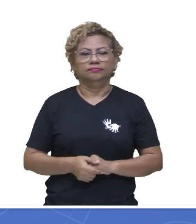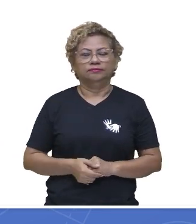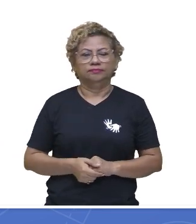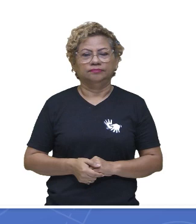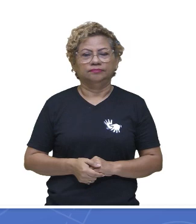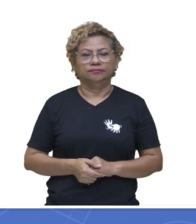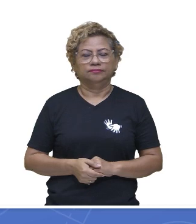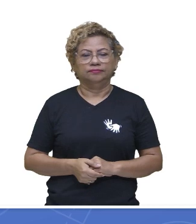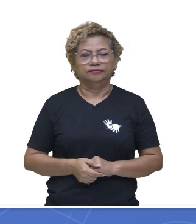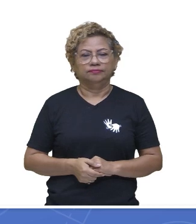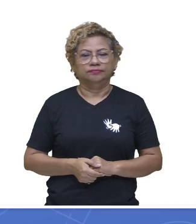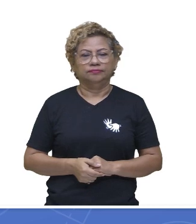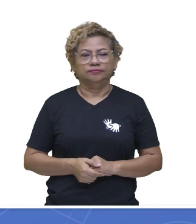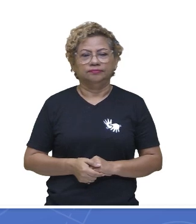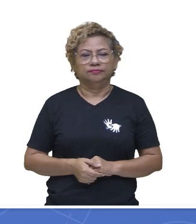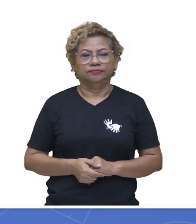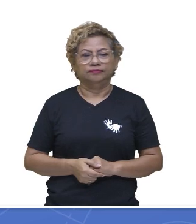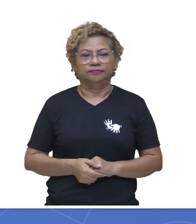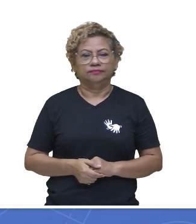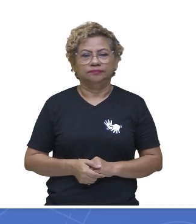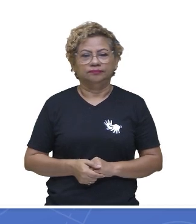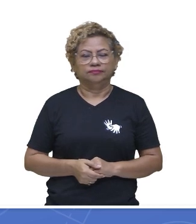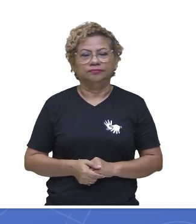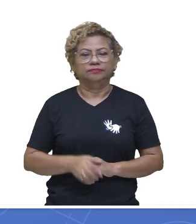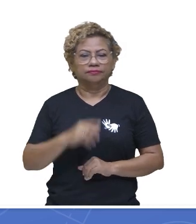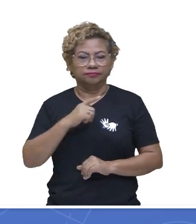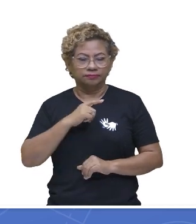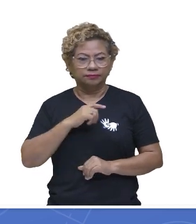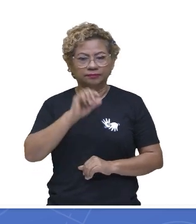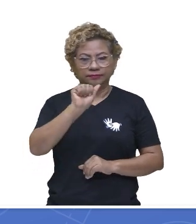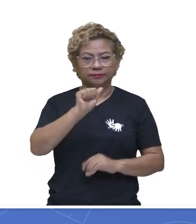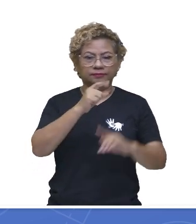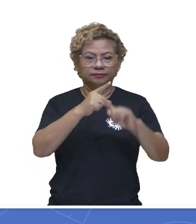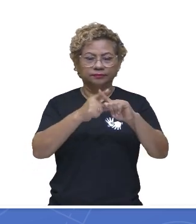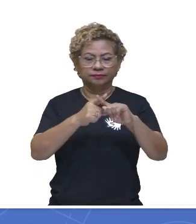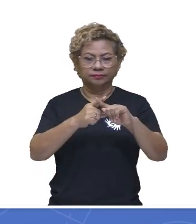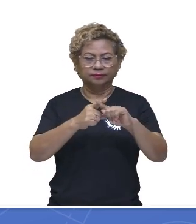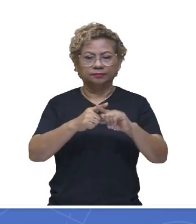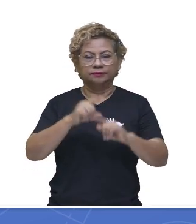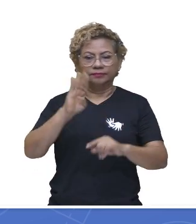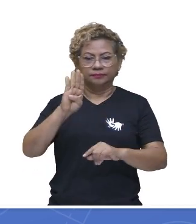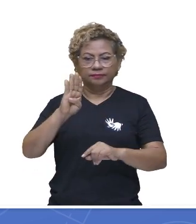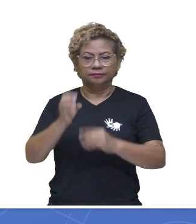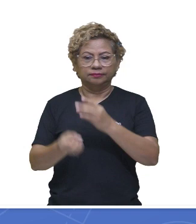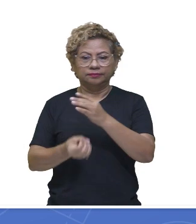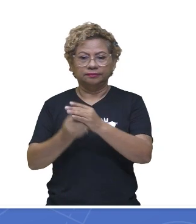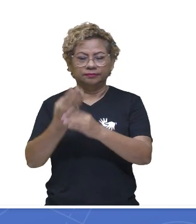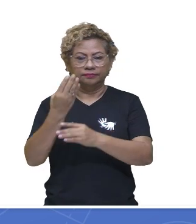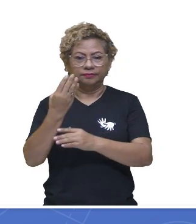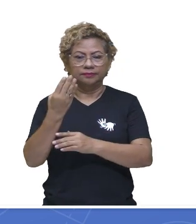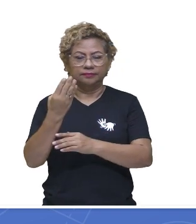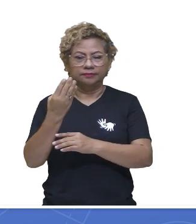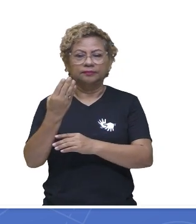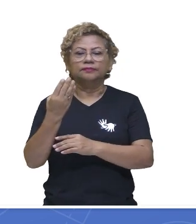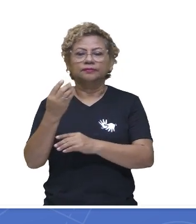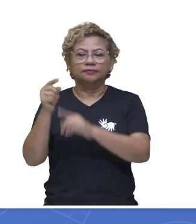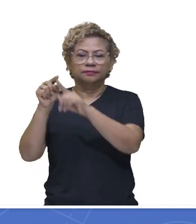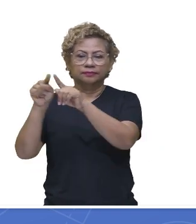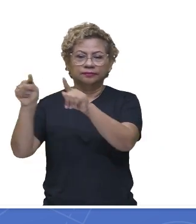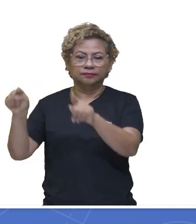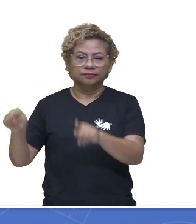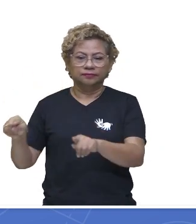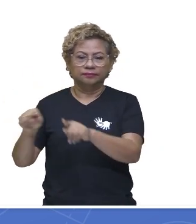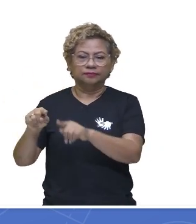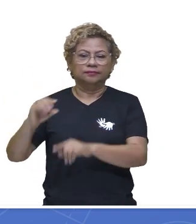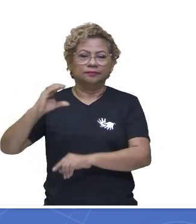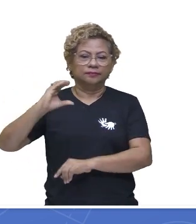seja, A vezes B vai resultar uma matriz C. É certo dizer que a matriz C tem... Olha